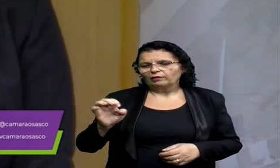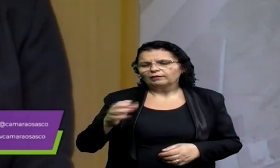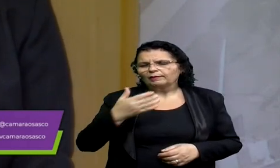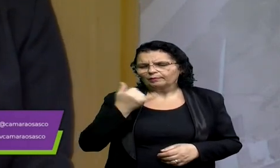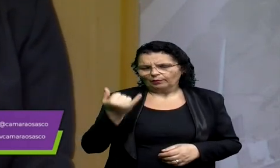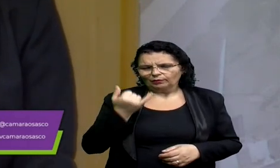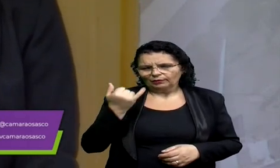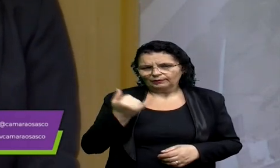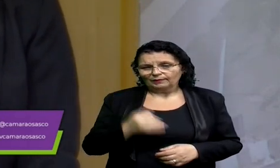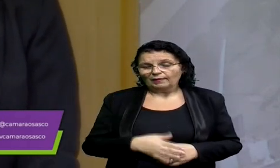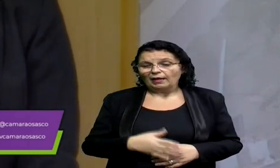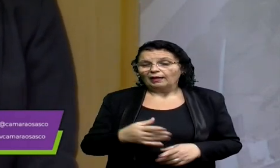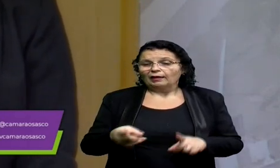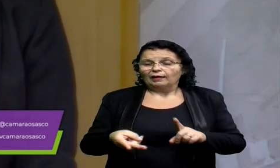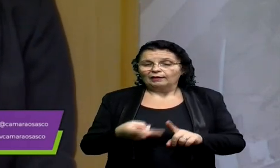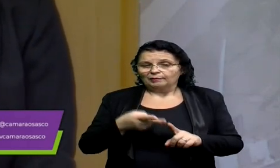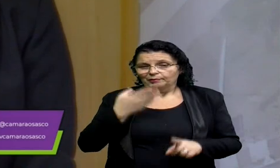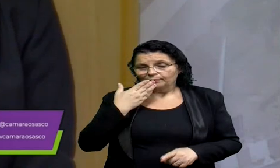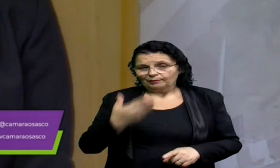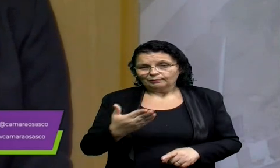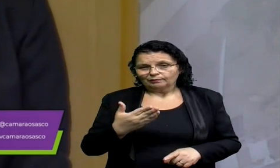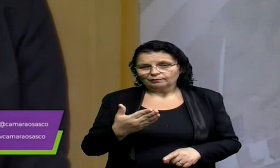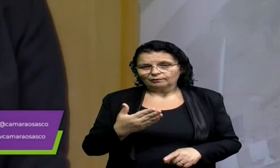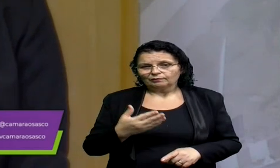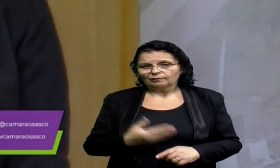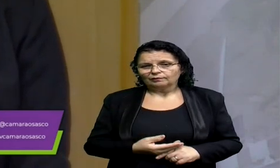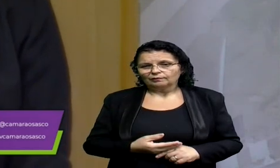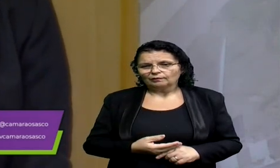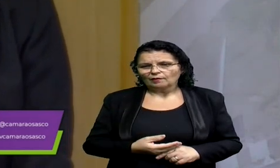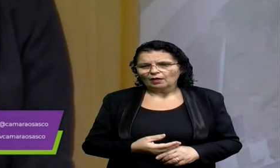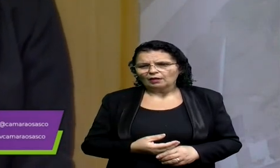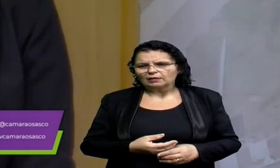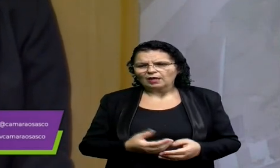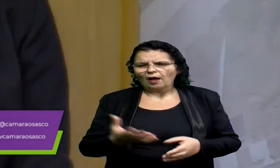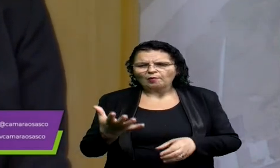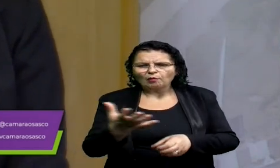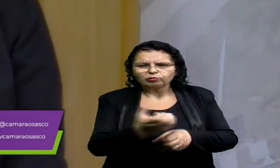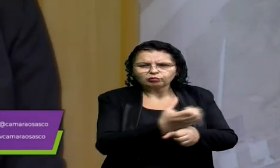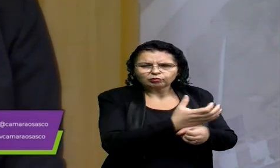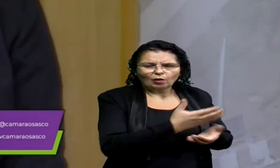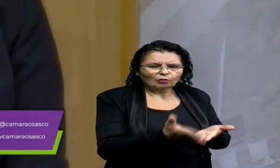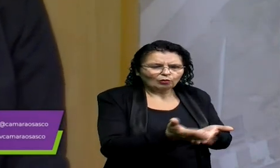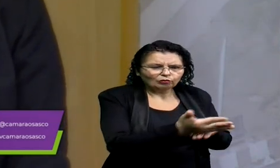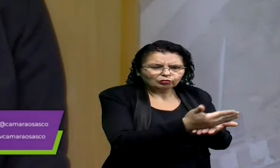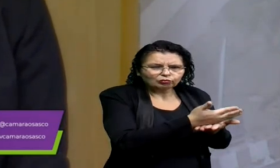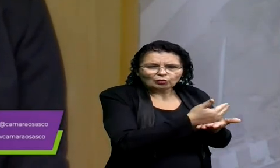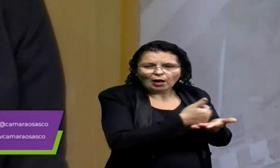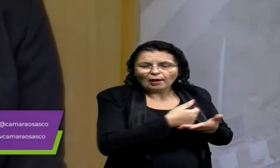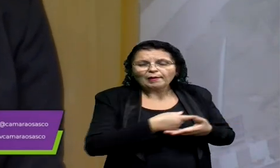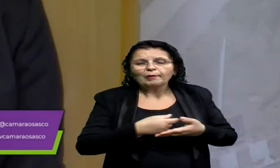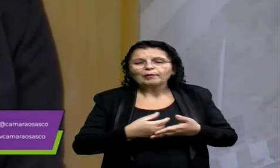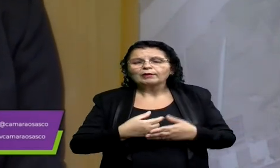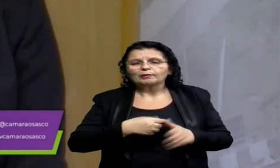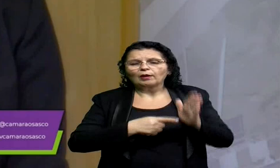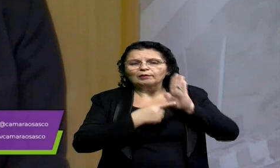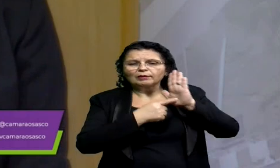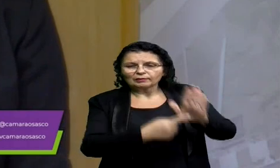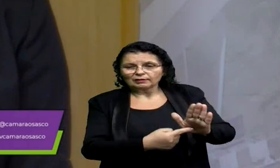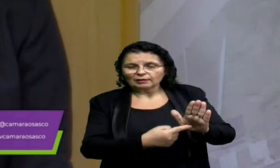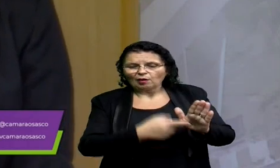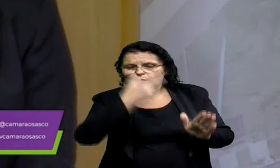solicitando Ah um senso de inclusão que permita identificação e